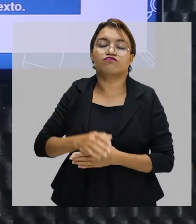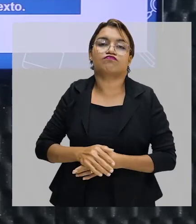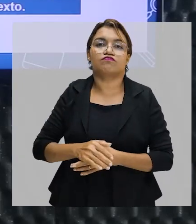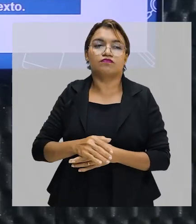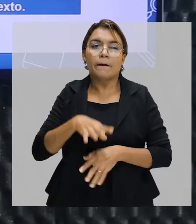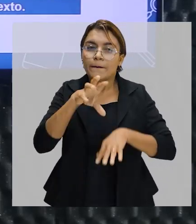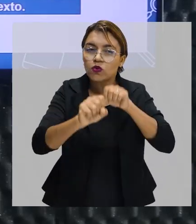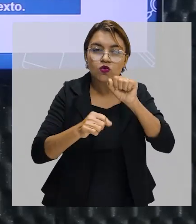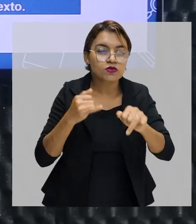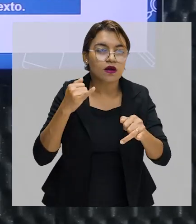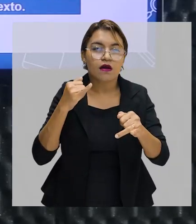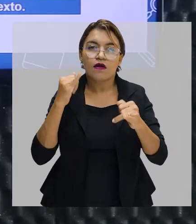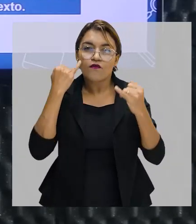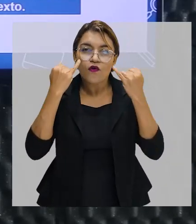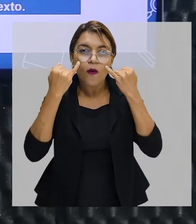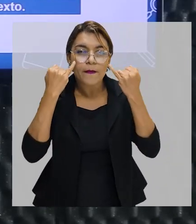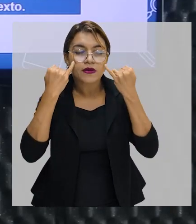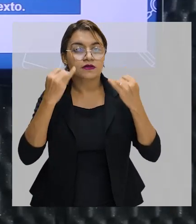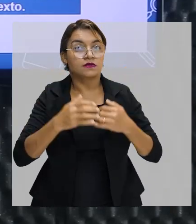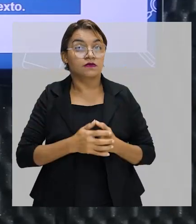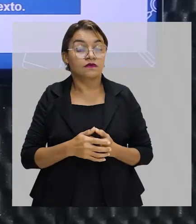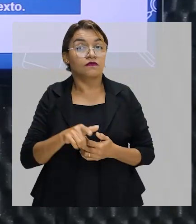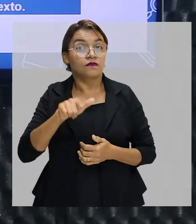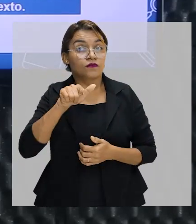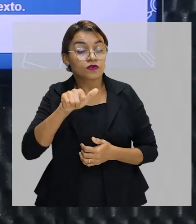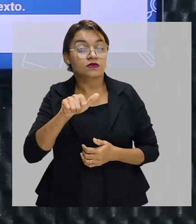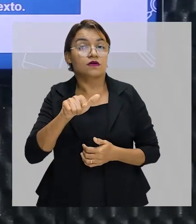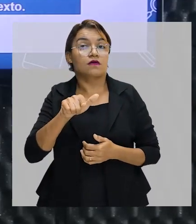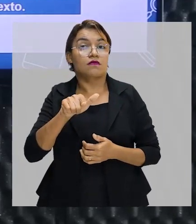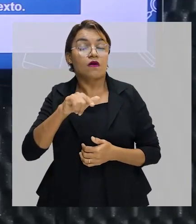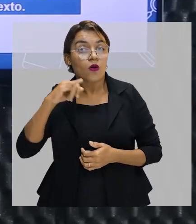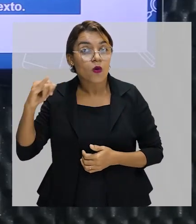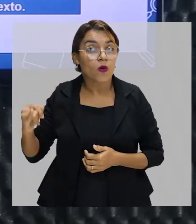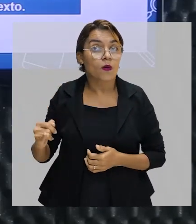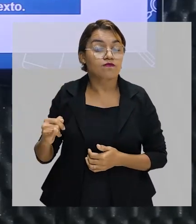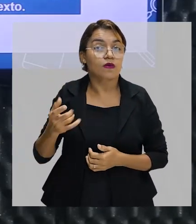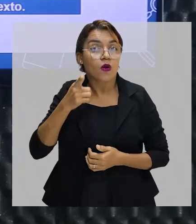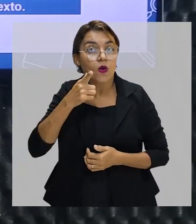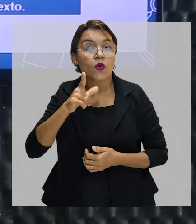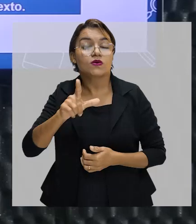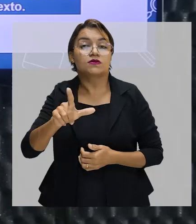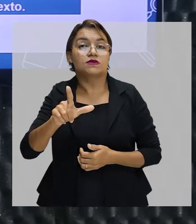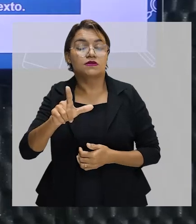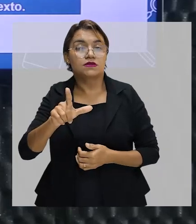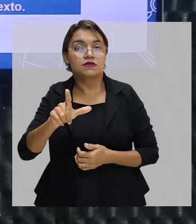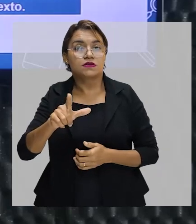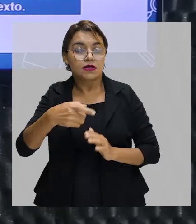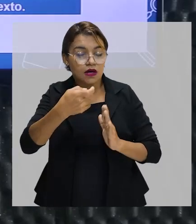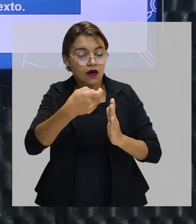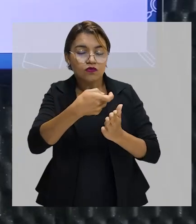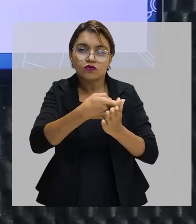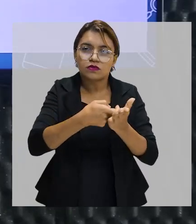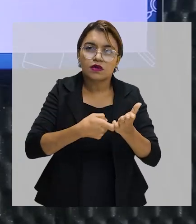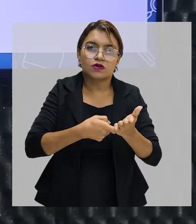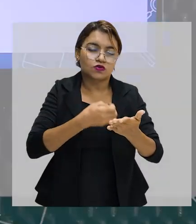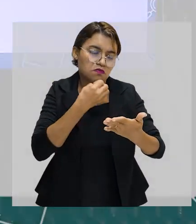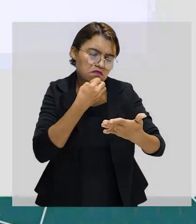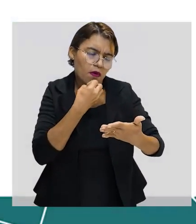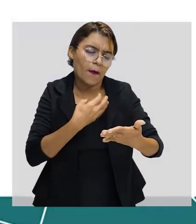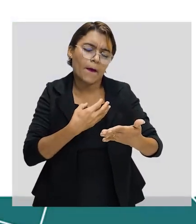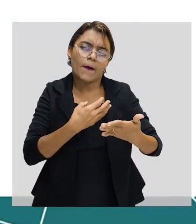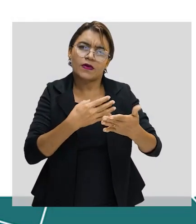informações, tá certo? Para que você consiga desenvolver um bom texto bem alinhado, bem amarrado, tá